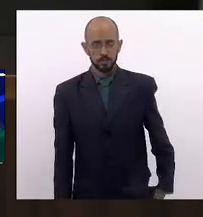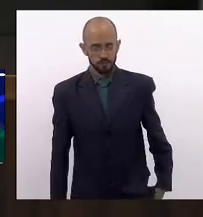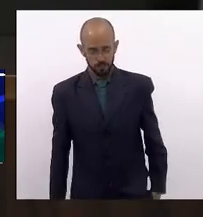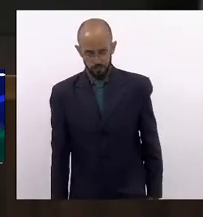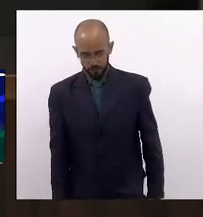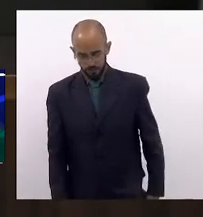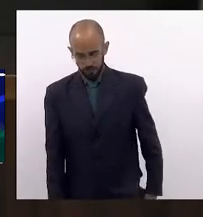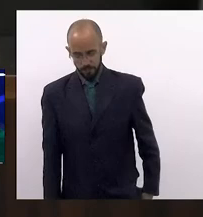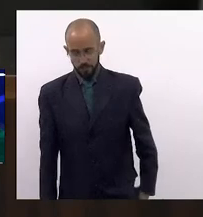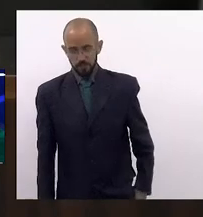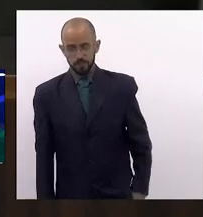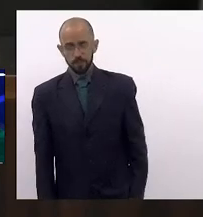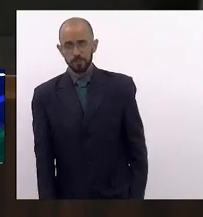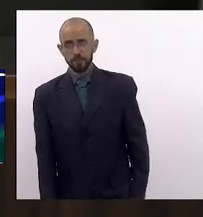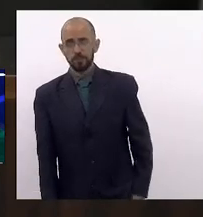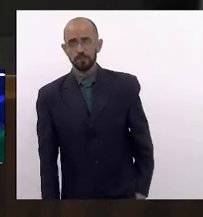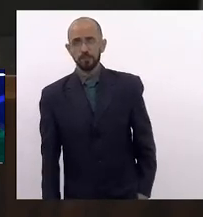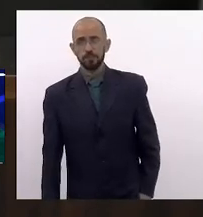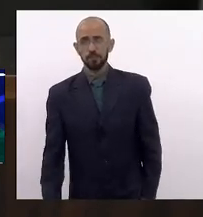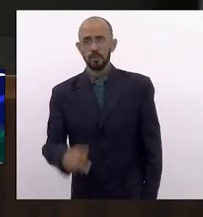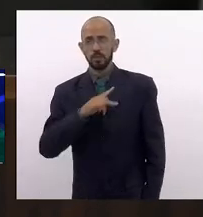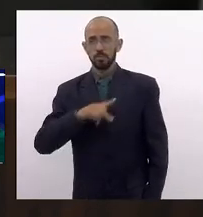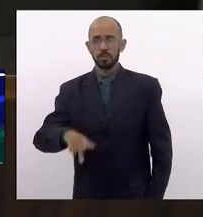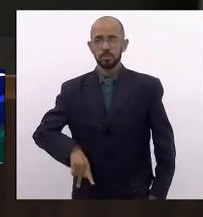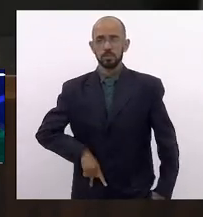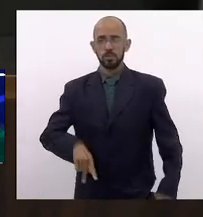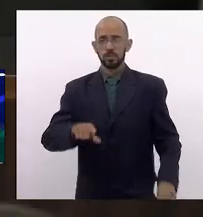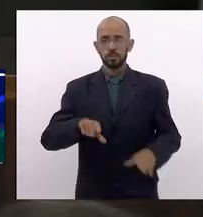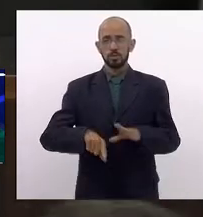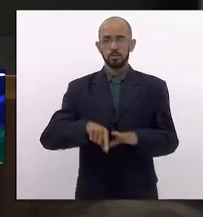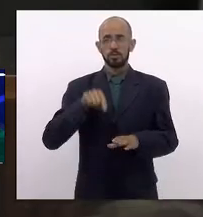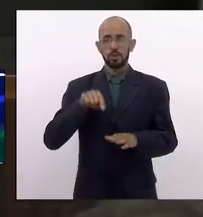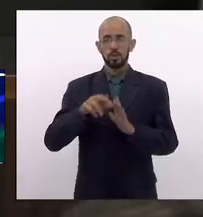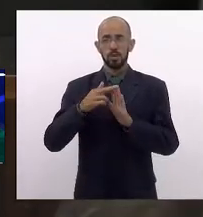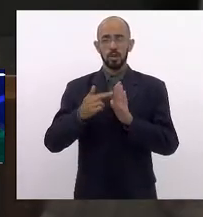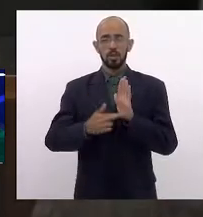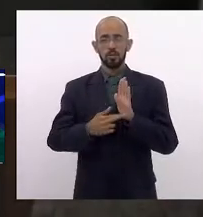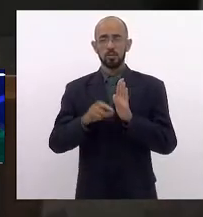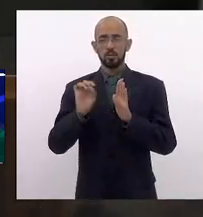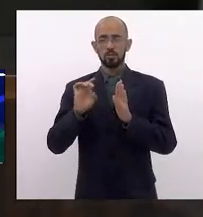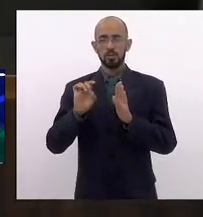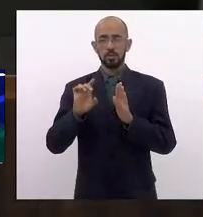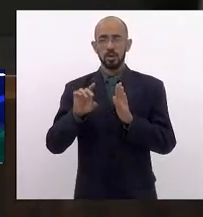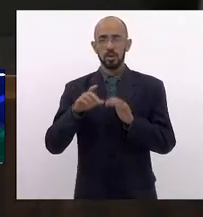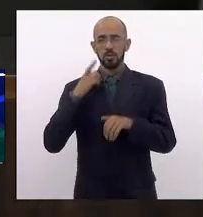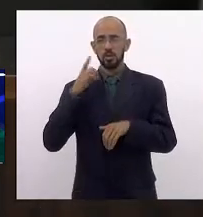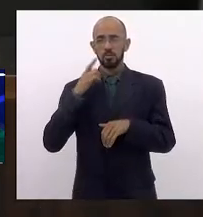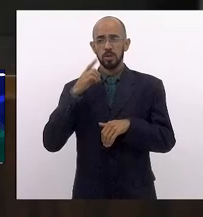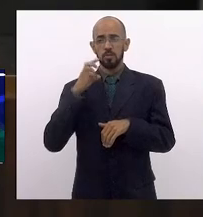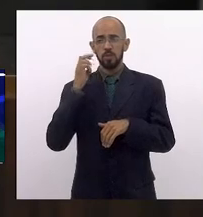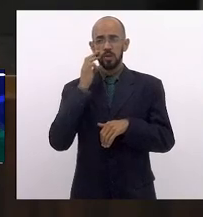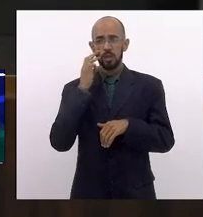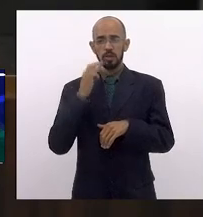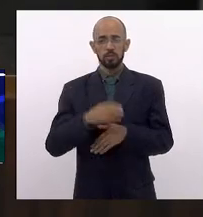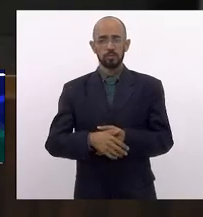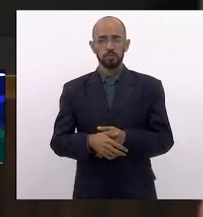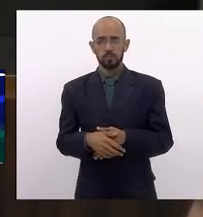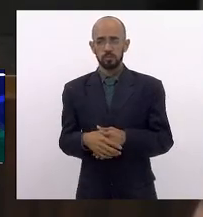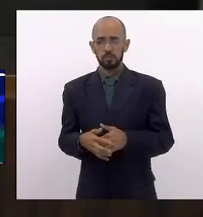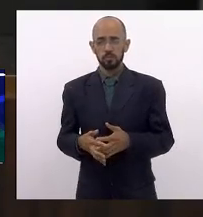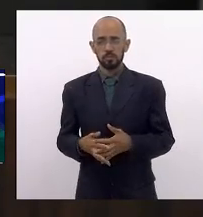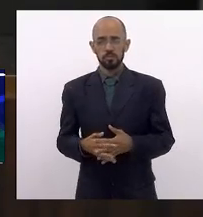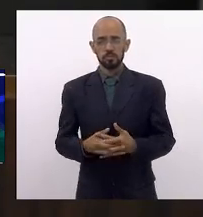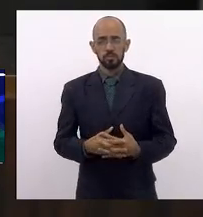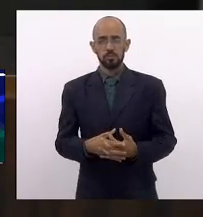e a presidência designa relator especial Deputado até Carneiro